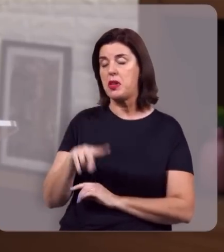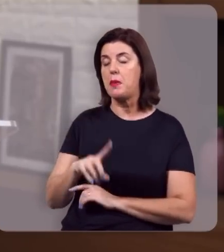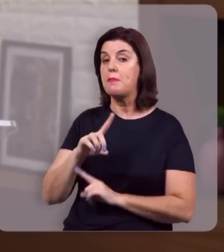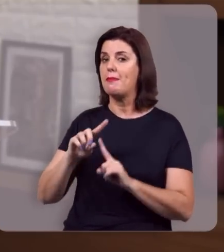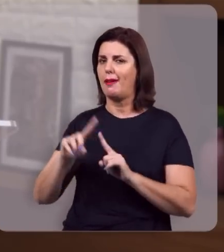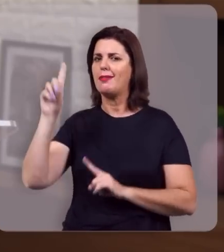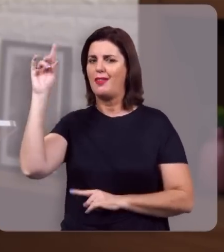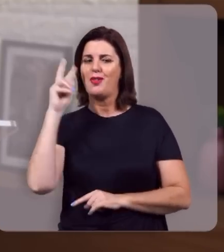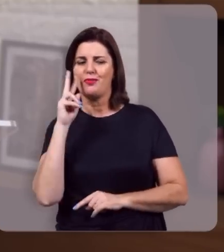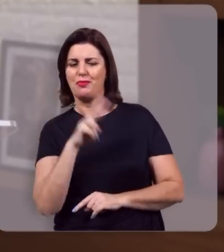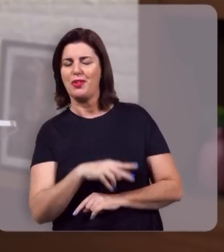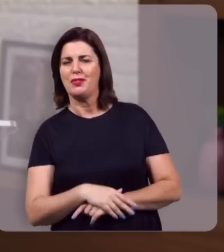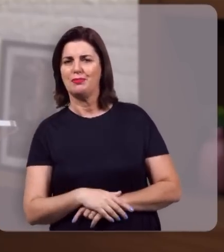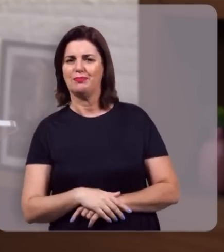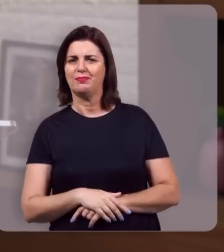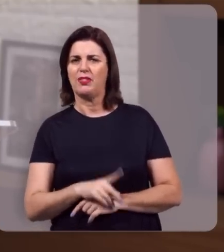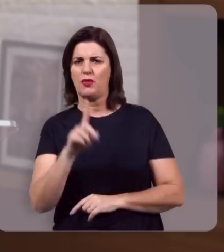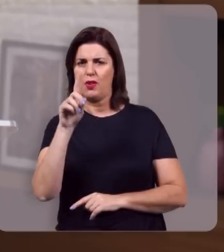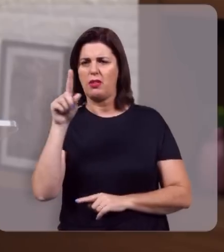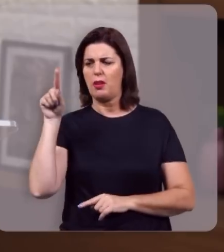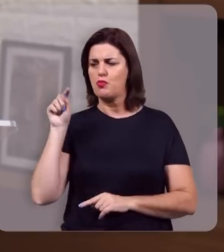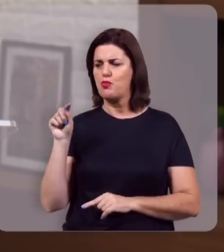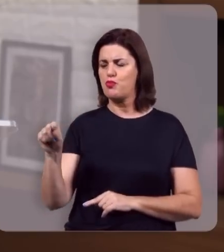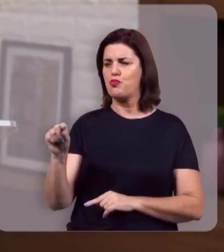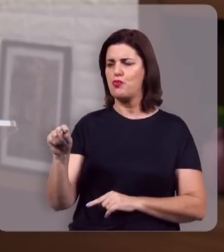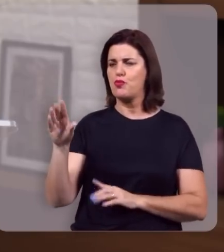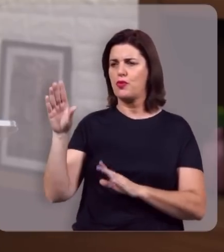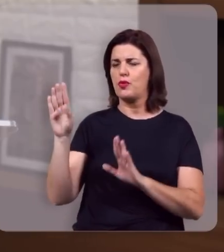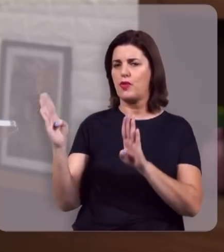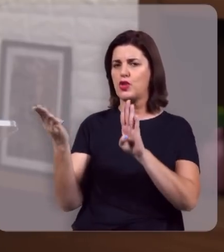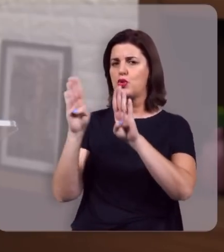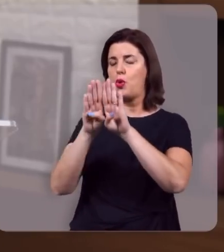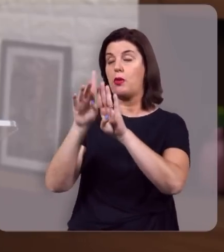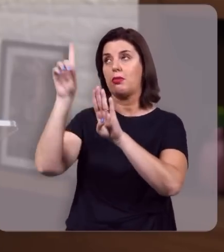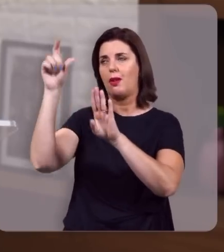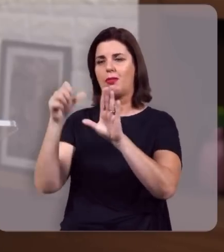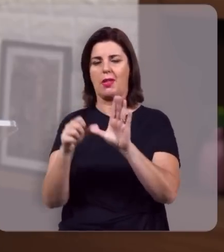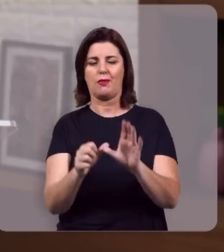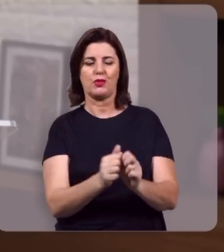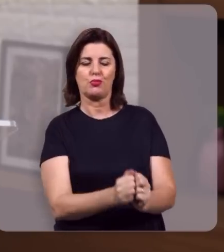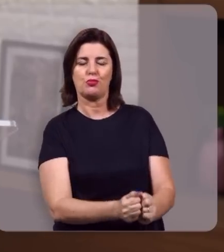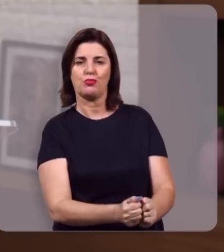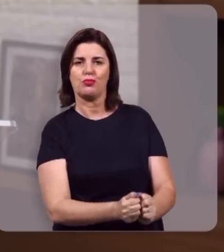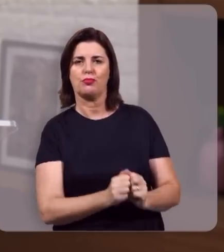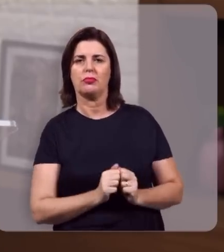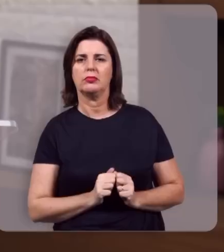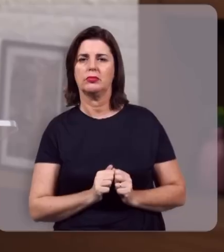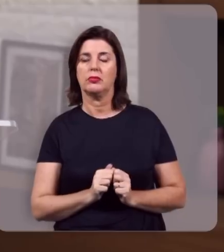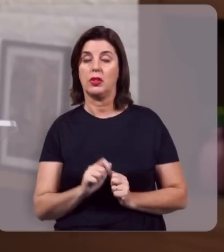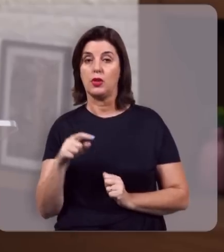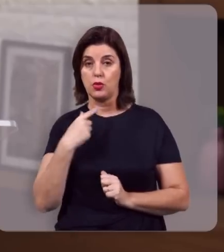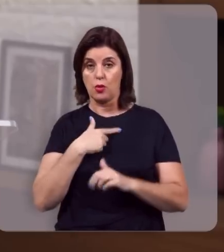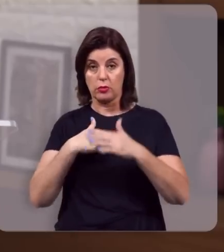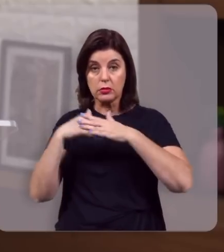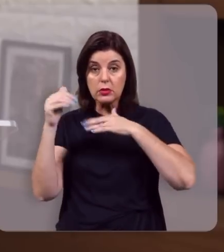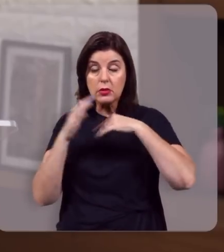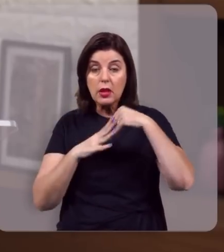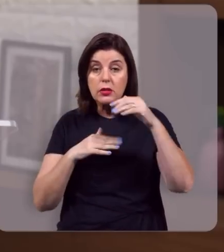Deus viu. Você apagou a luz, fechou a porta, mas Deus estava lá. Pelas nossas